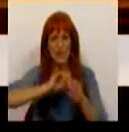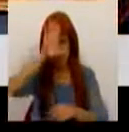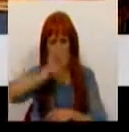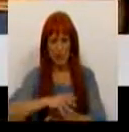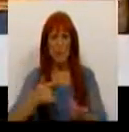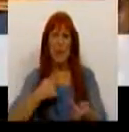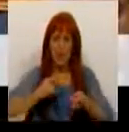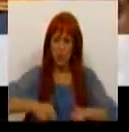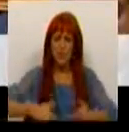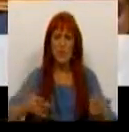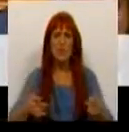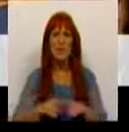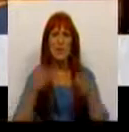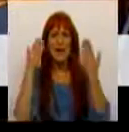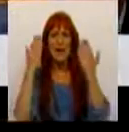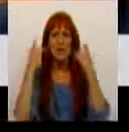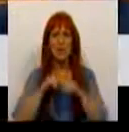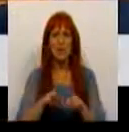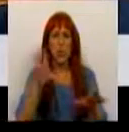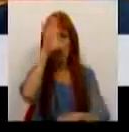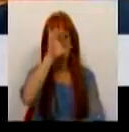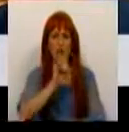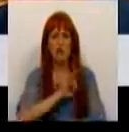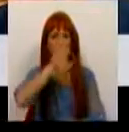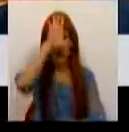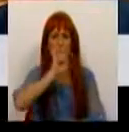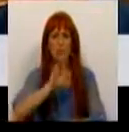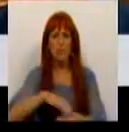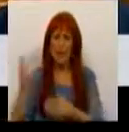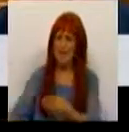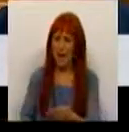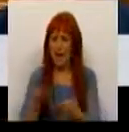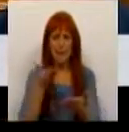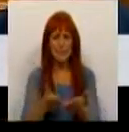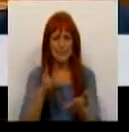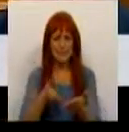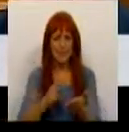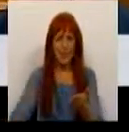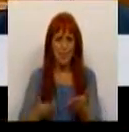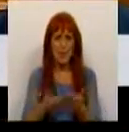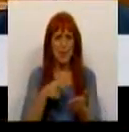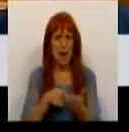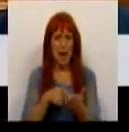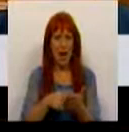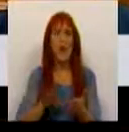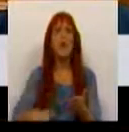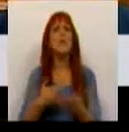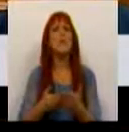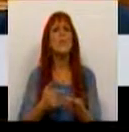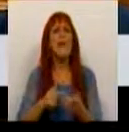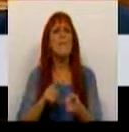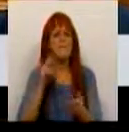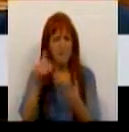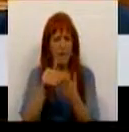Estado. Queria começar por saudar o Governo e o Sr. Ministro pela apresentação desta proposta, uma proposta que